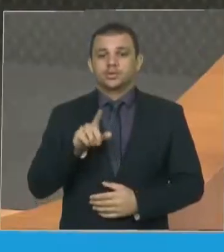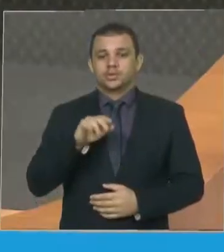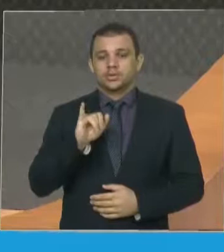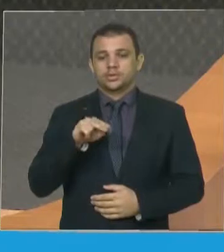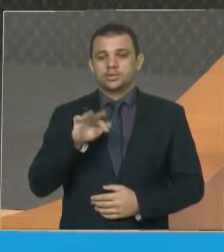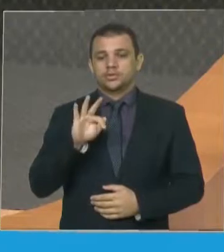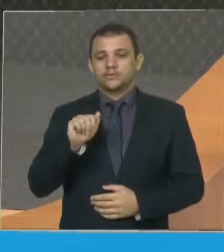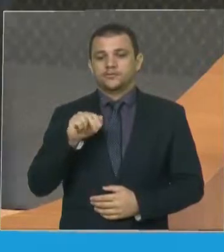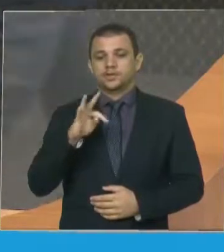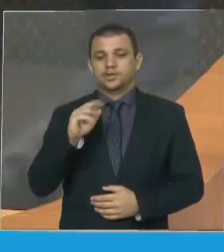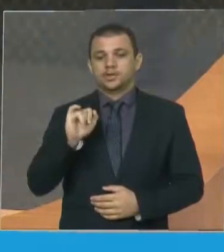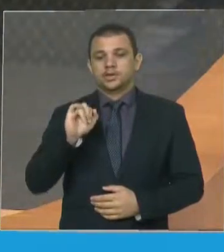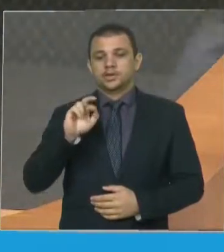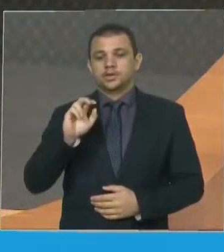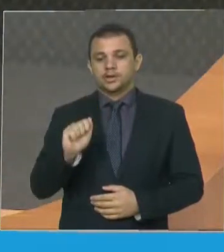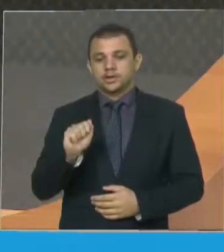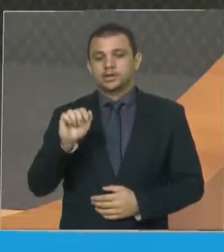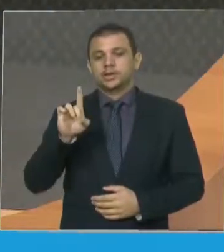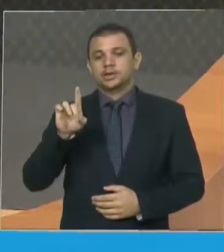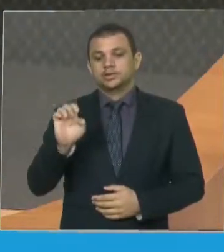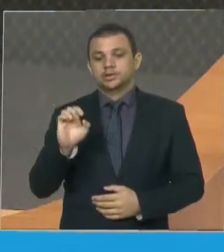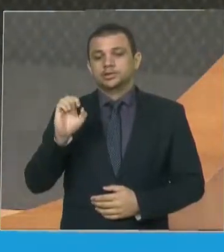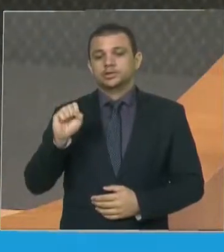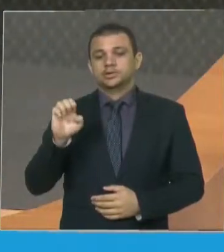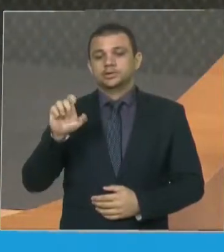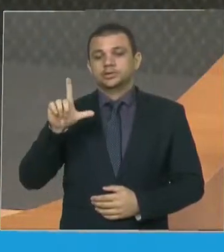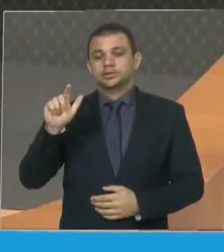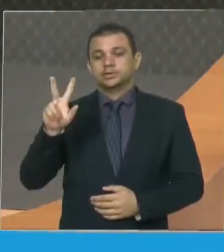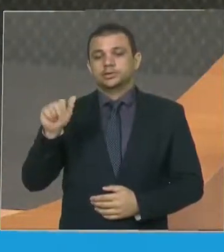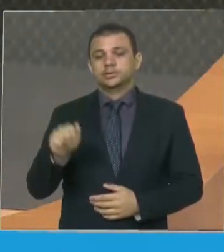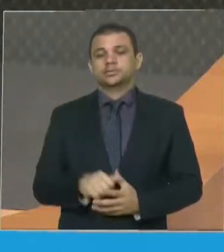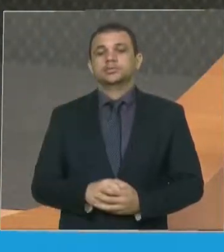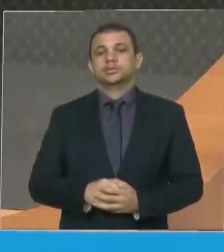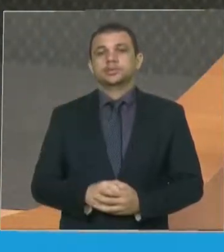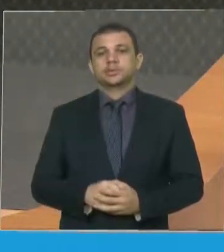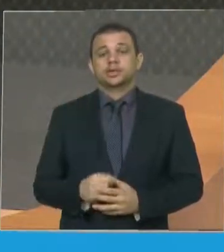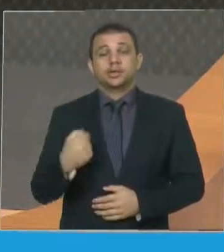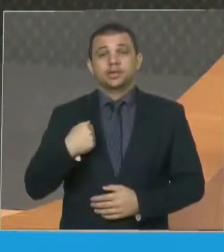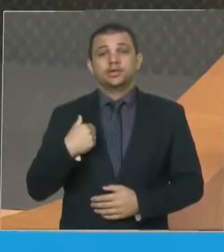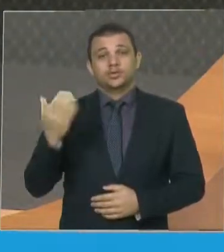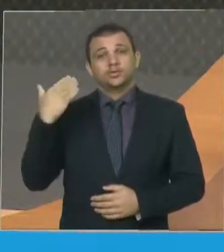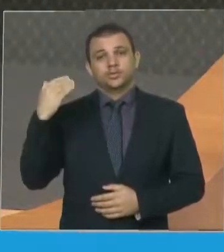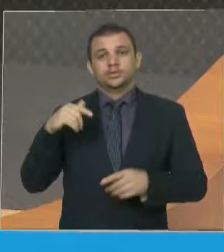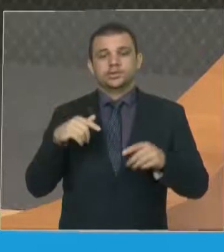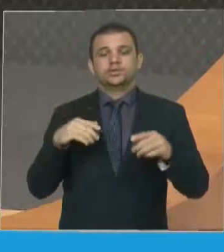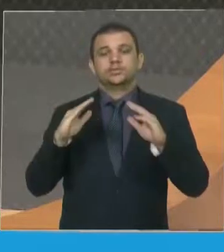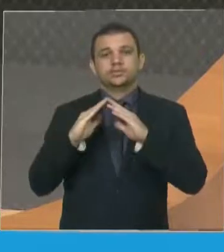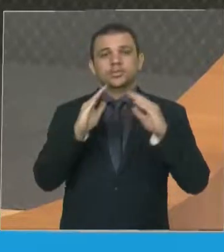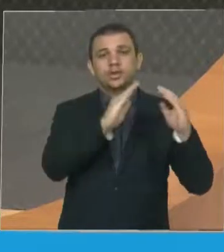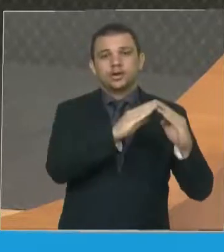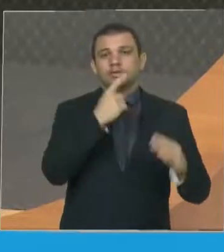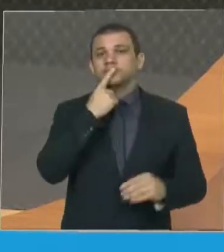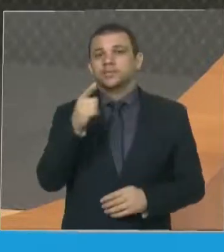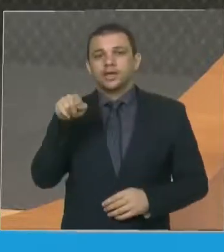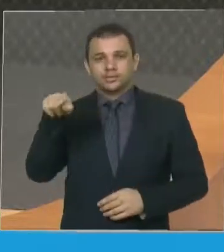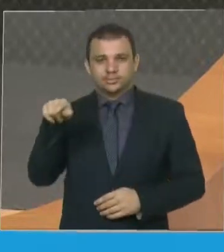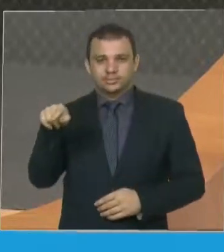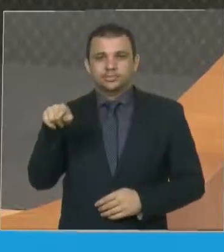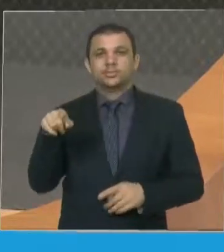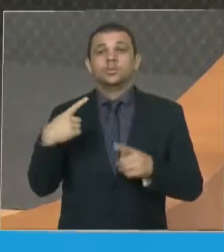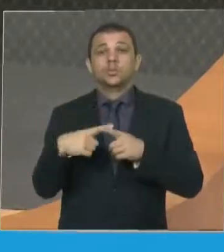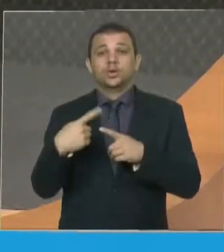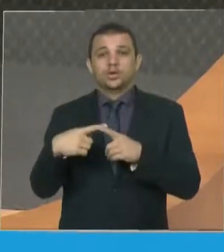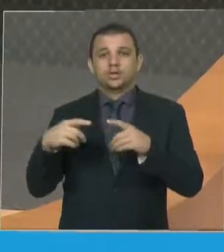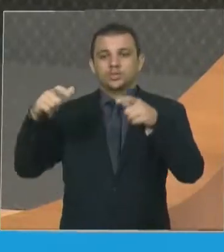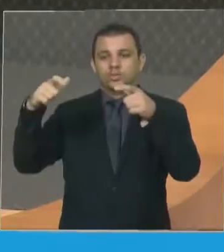antigo 24BC, 24º Batalhão de Caçadores, ali no João Paulo. Eu morava na Rua da Cerâmica.